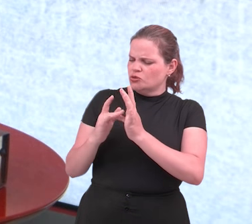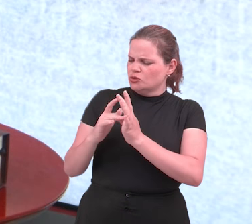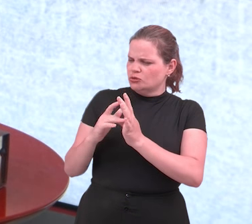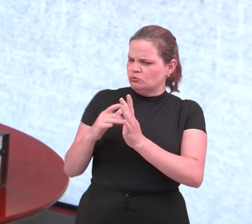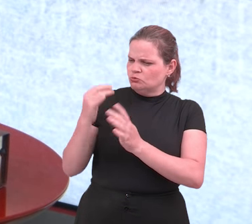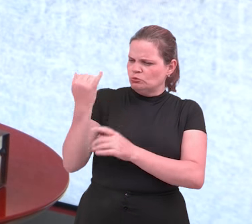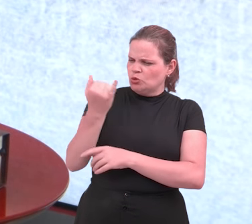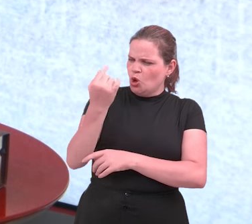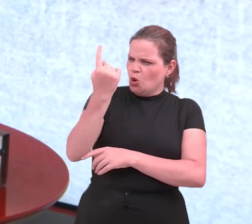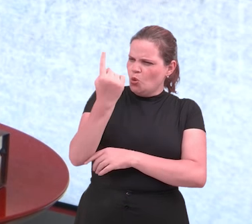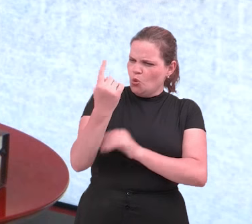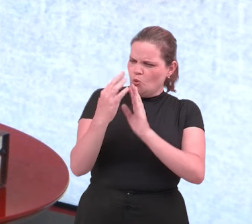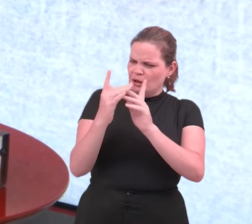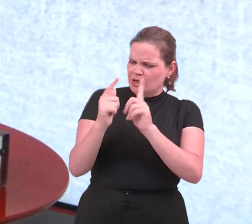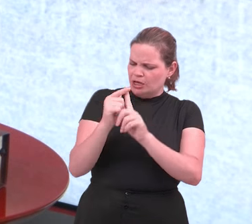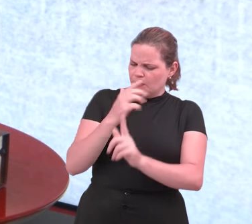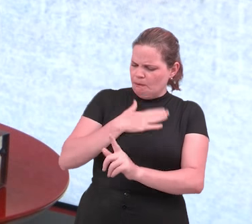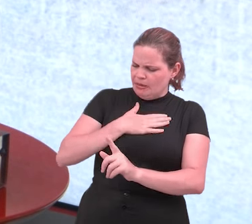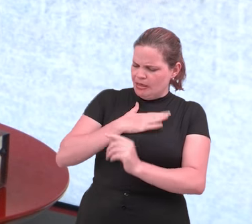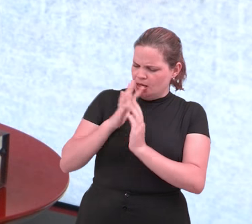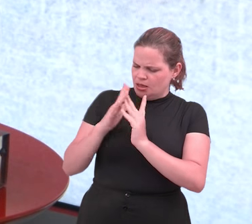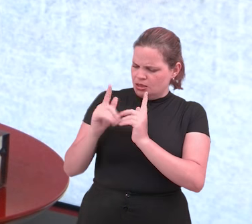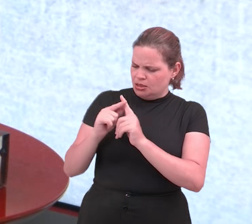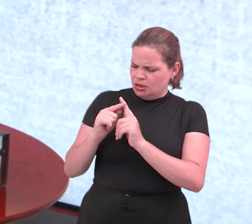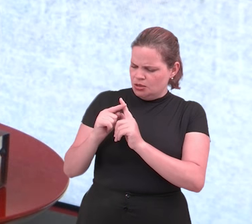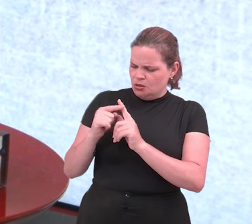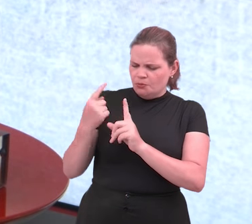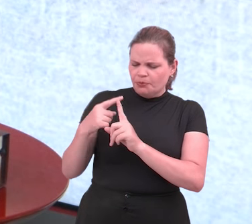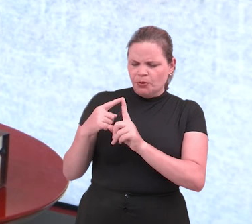uma igreja e existem tantas